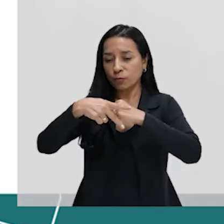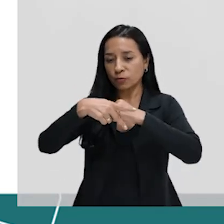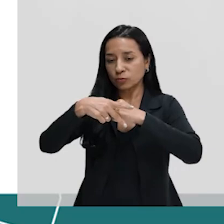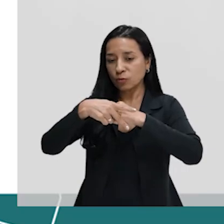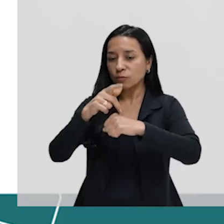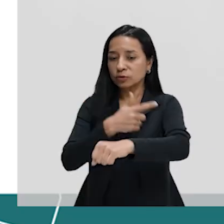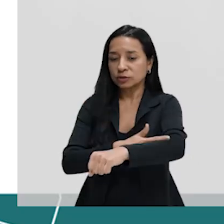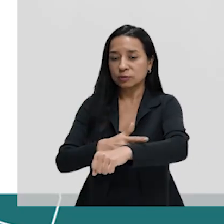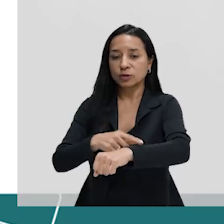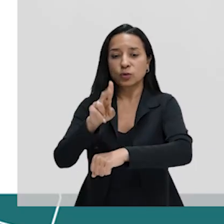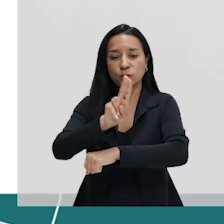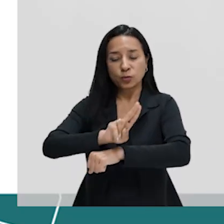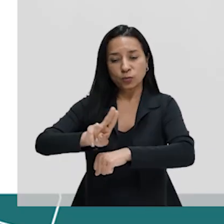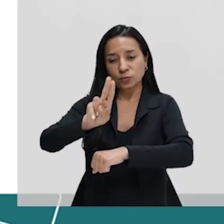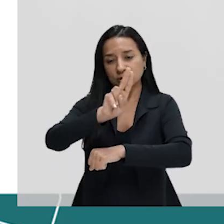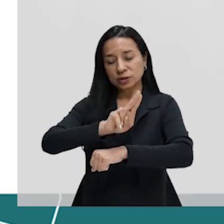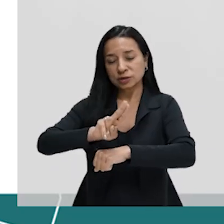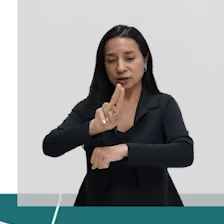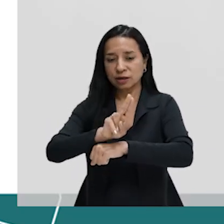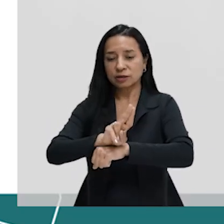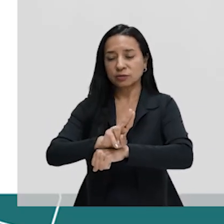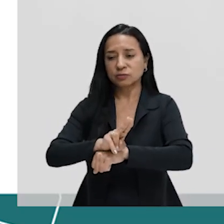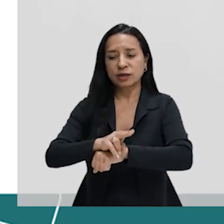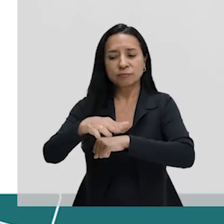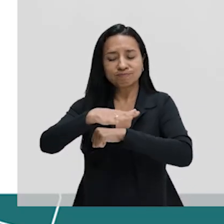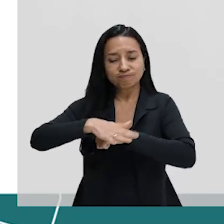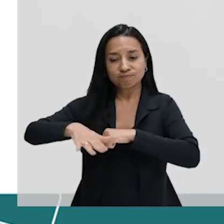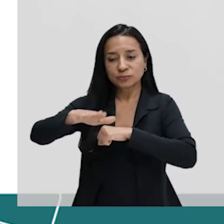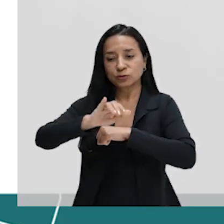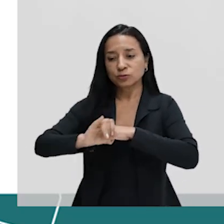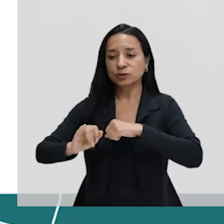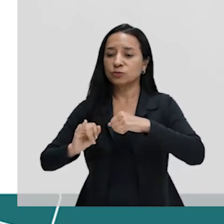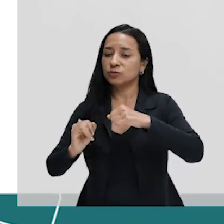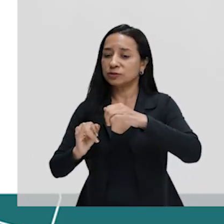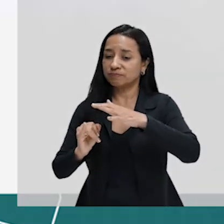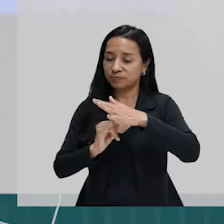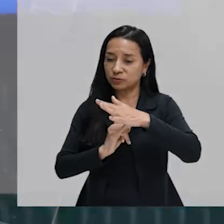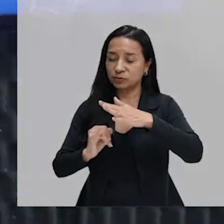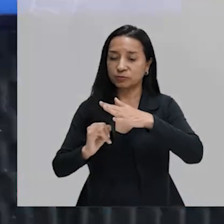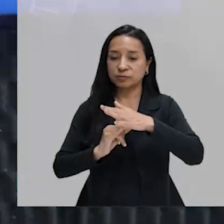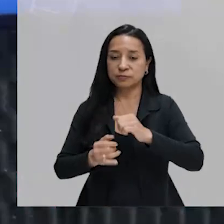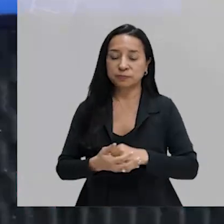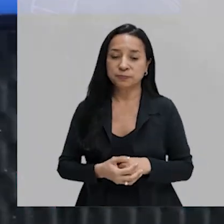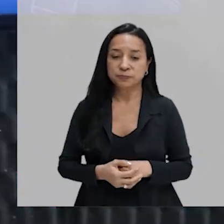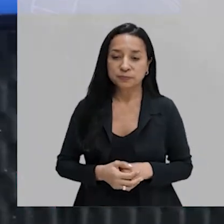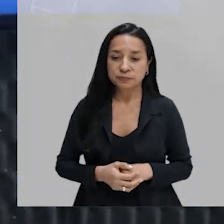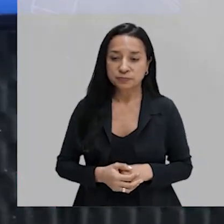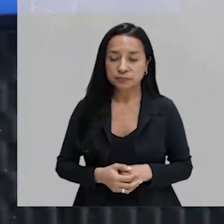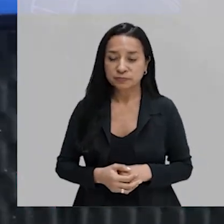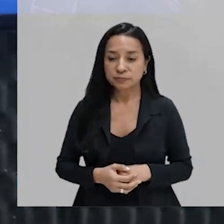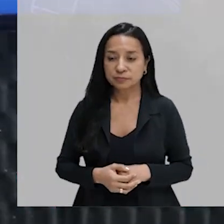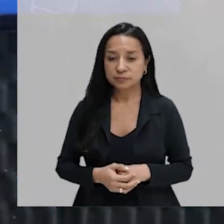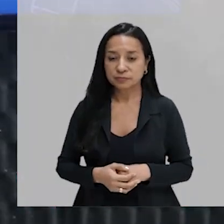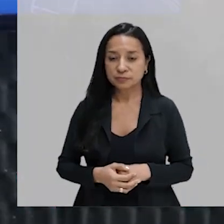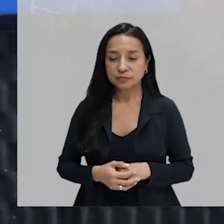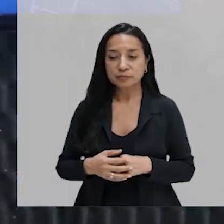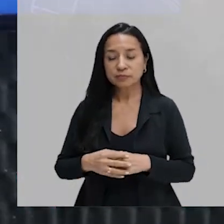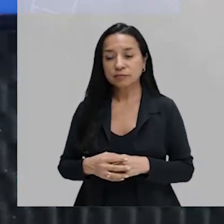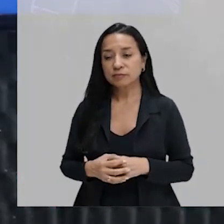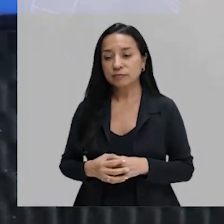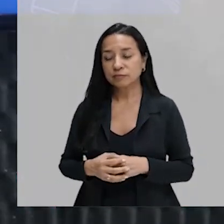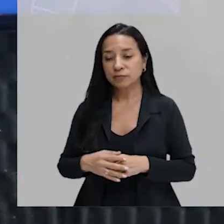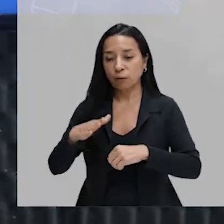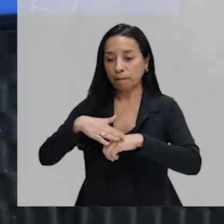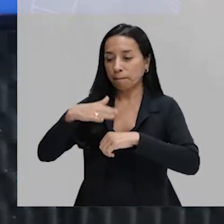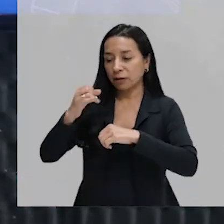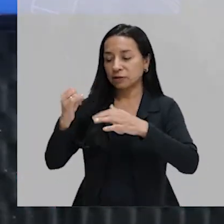né? O pronome você ele é utilizado tanto numa situação um pouco mais formal, quanto numa também não tão formal, né? Um pouco